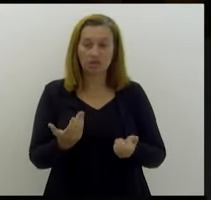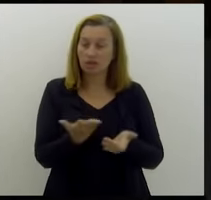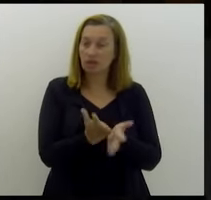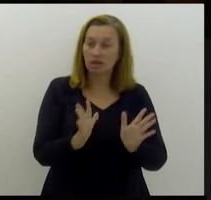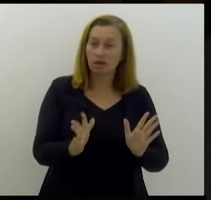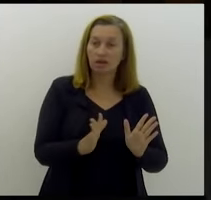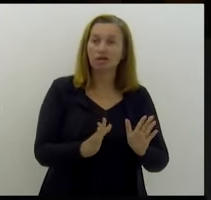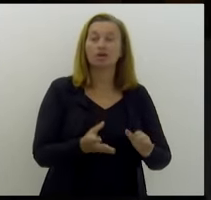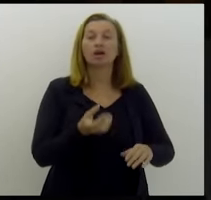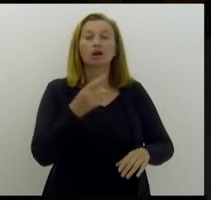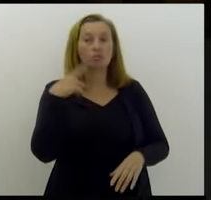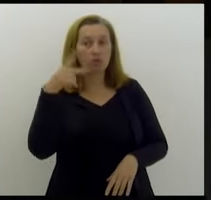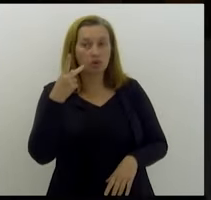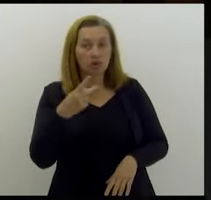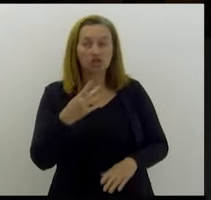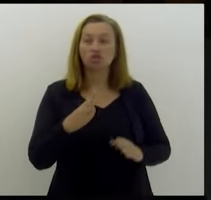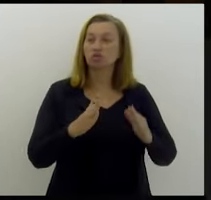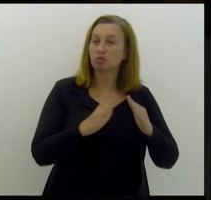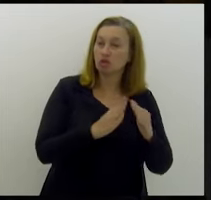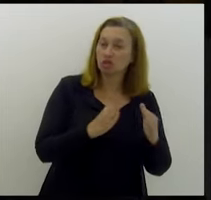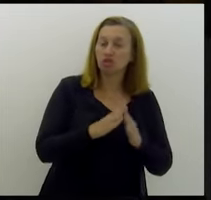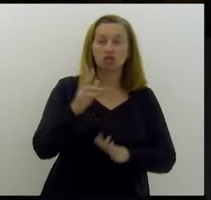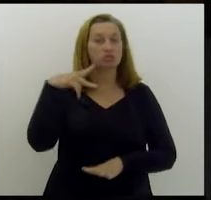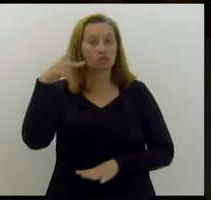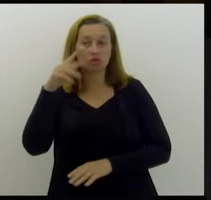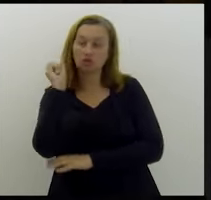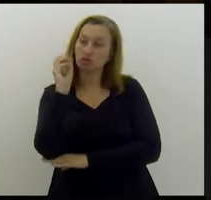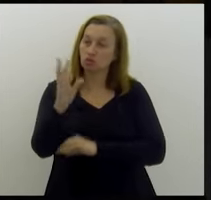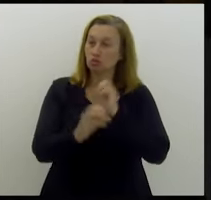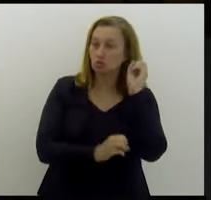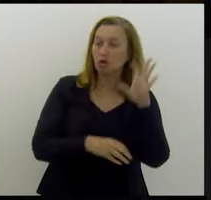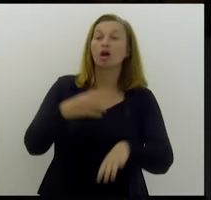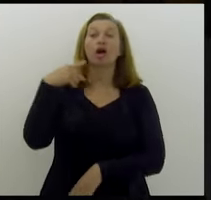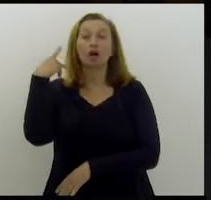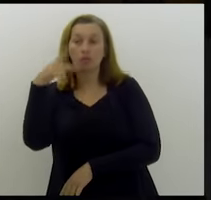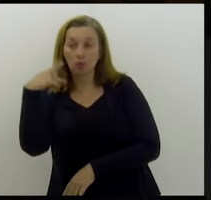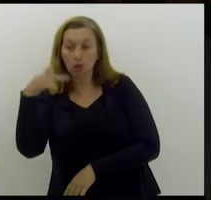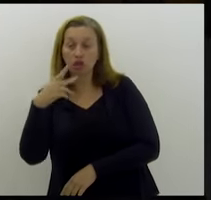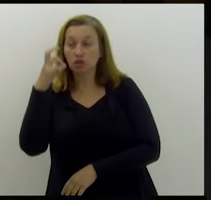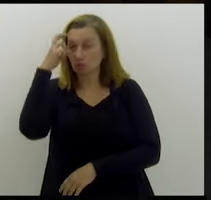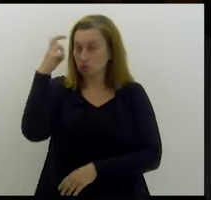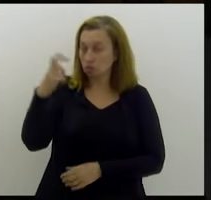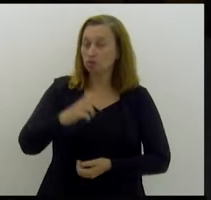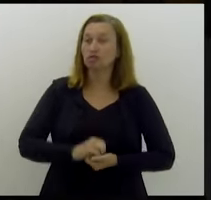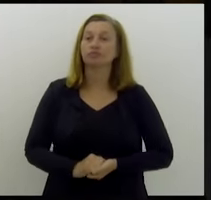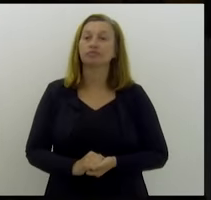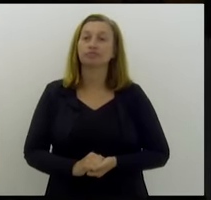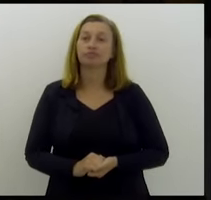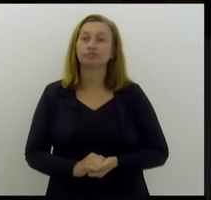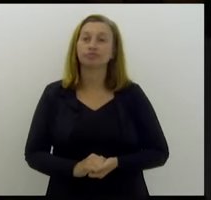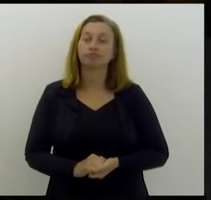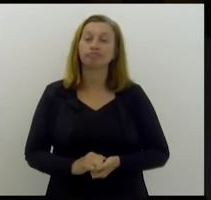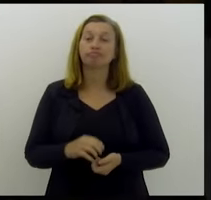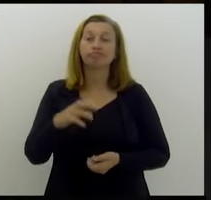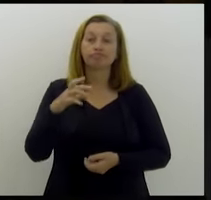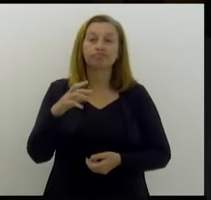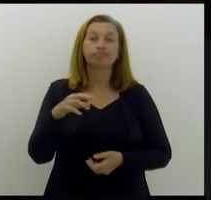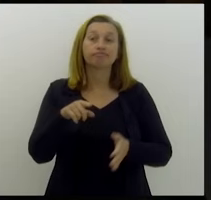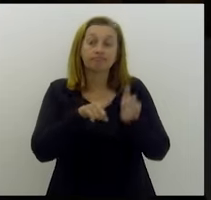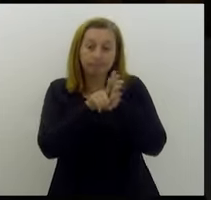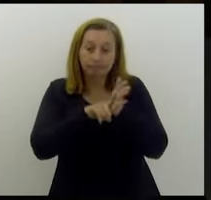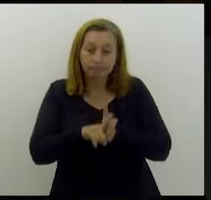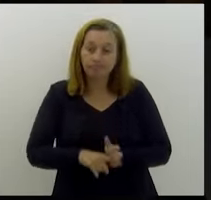habitação a política de Meio Ambiente a política de Cultura a política de Amparo à pesquisa